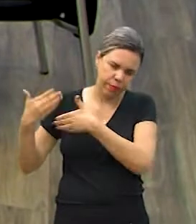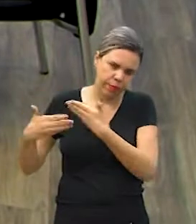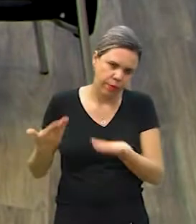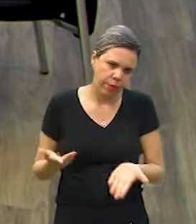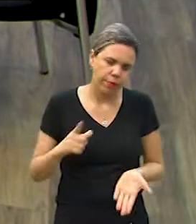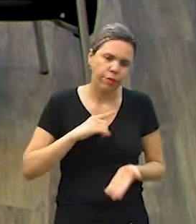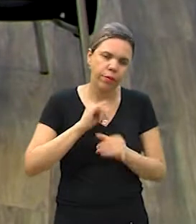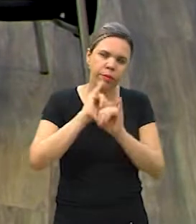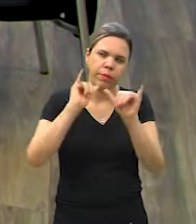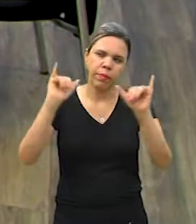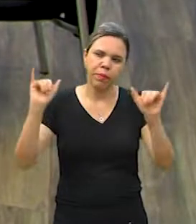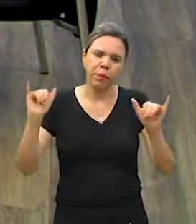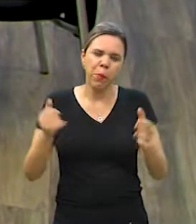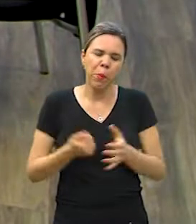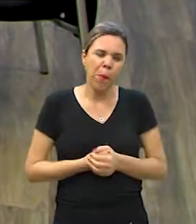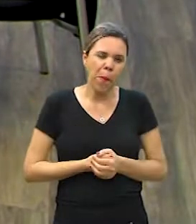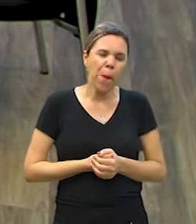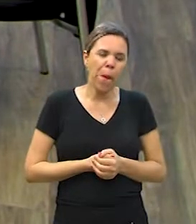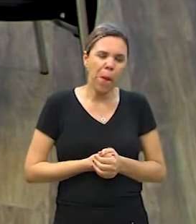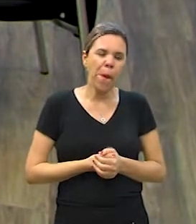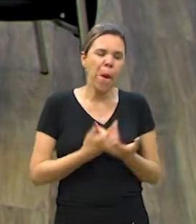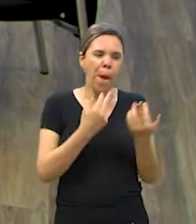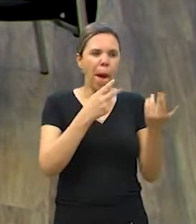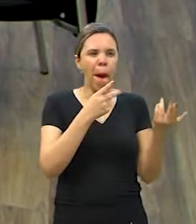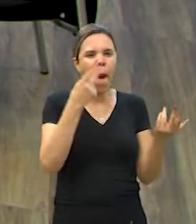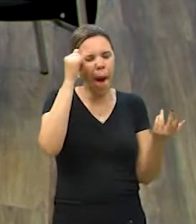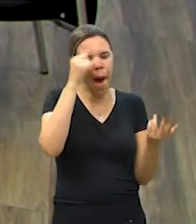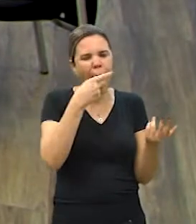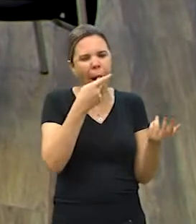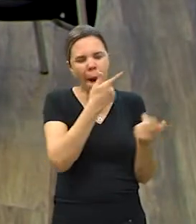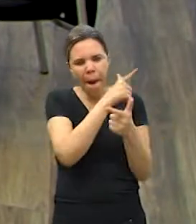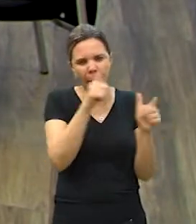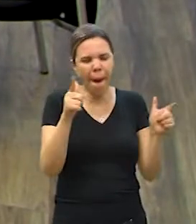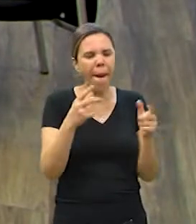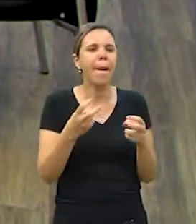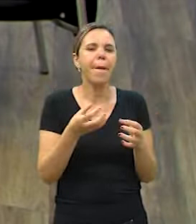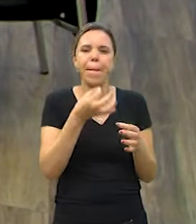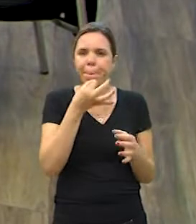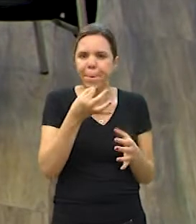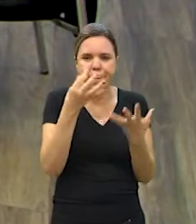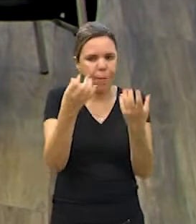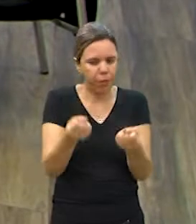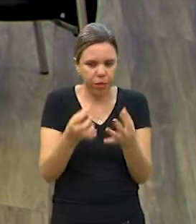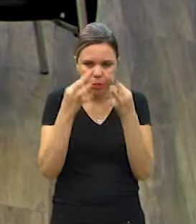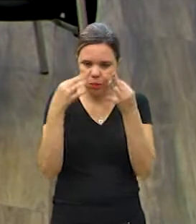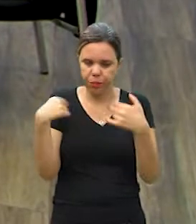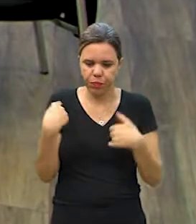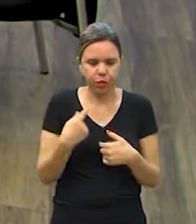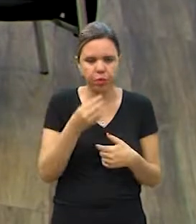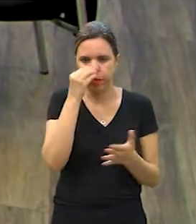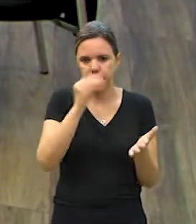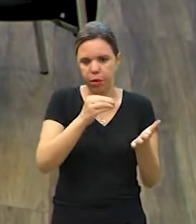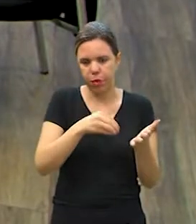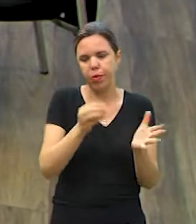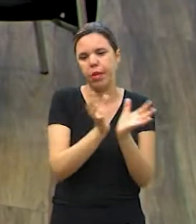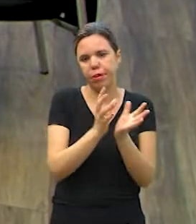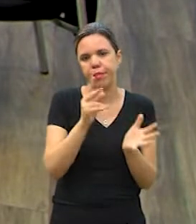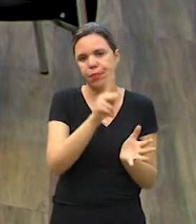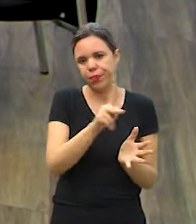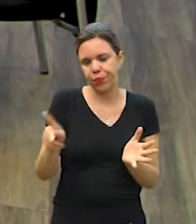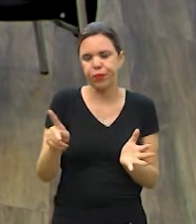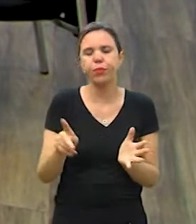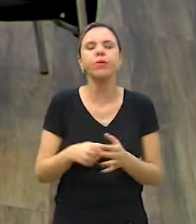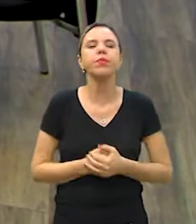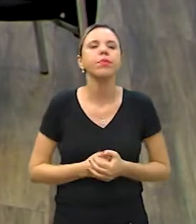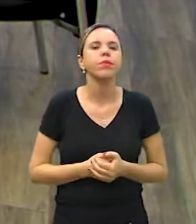anos, temos falado e como o Paulo falou, a gente não tem voz, não é ouvido, é uma categoria que não é ouvido. Que é